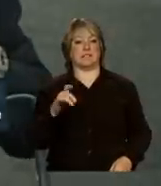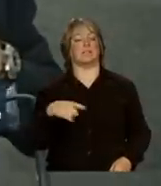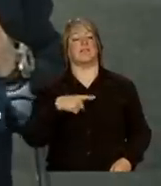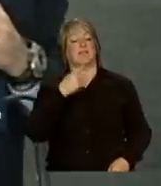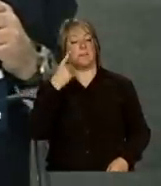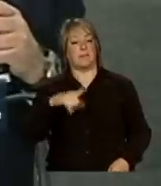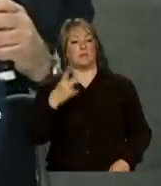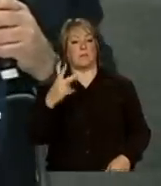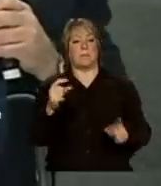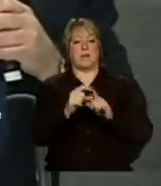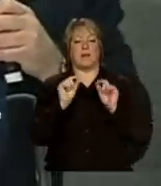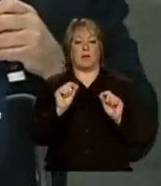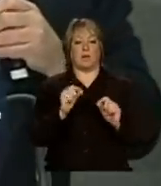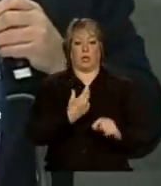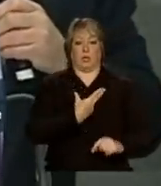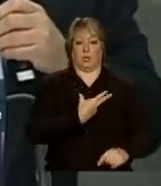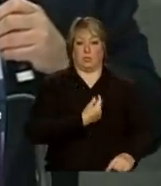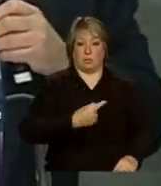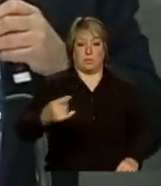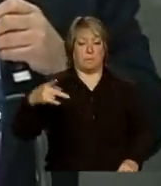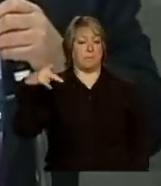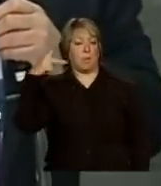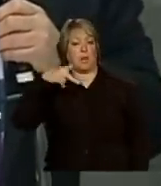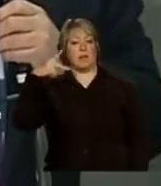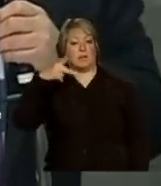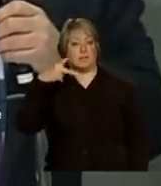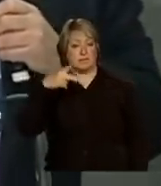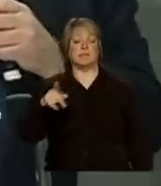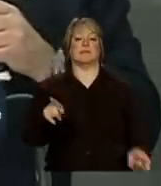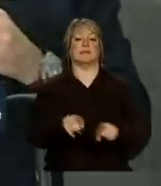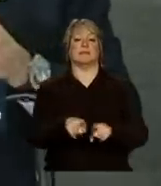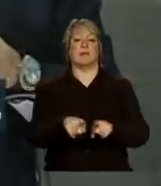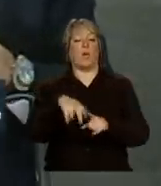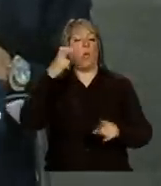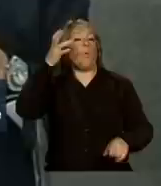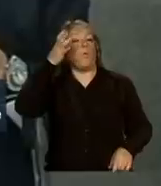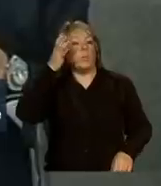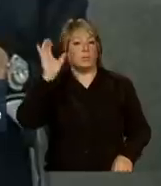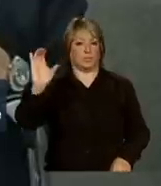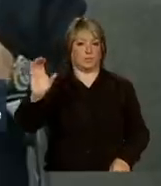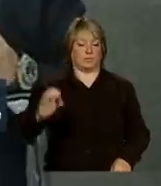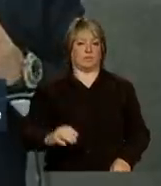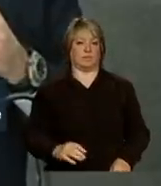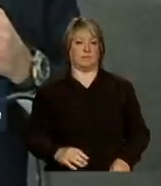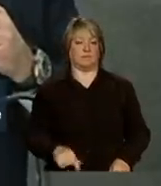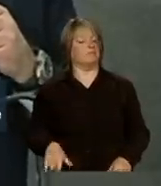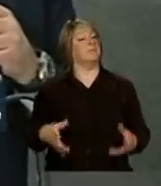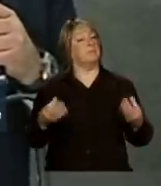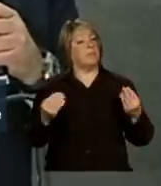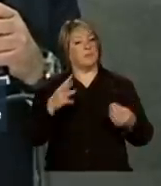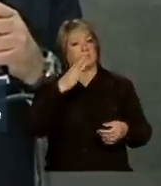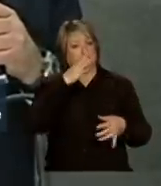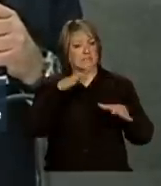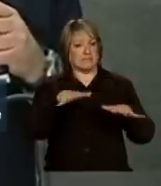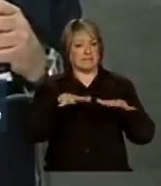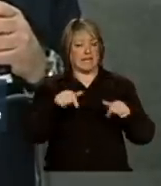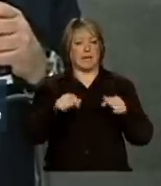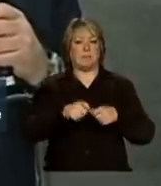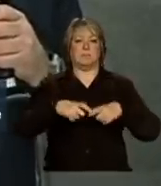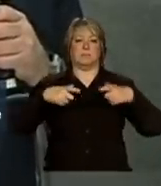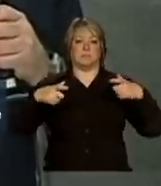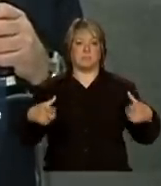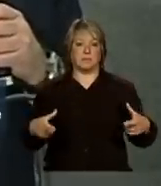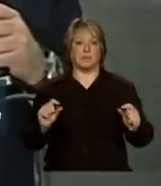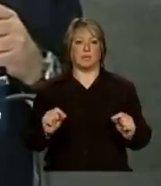palavras a sustentabilidade política e cultural é extremamente interessante essa ampliação dos